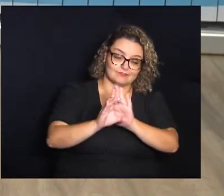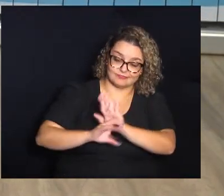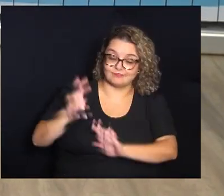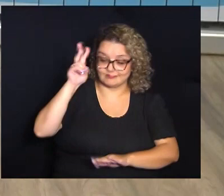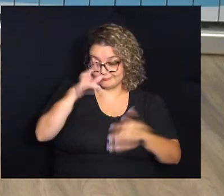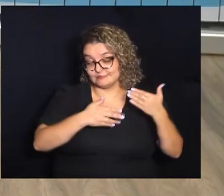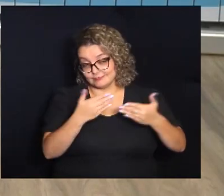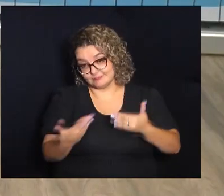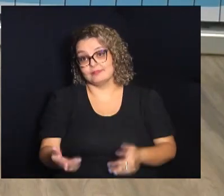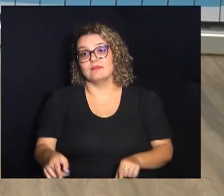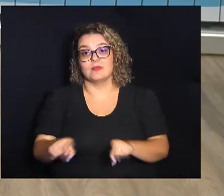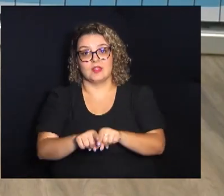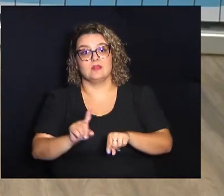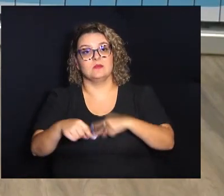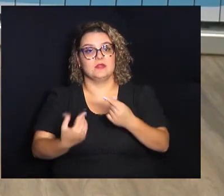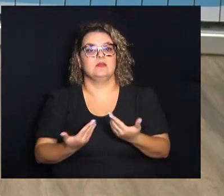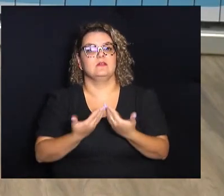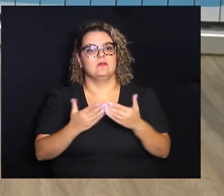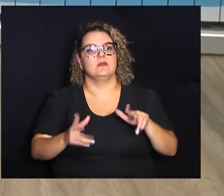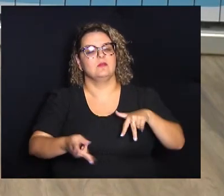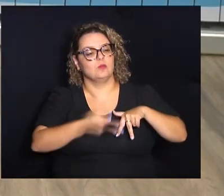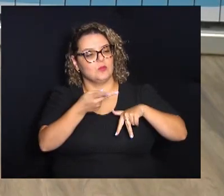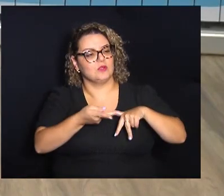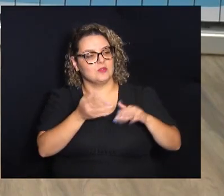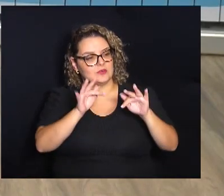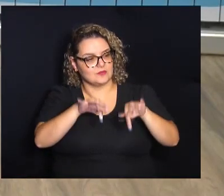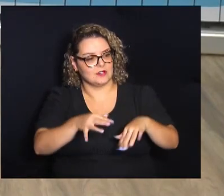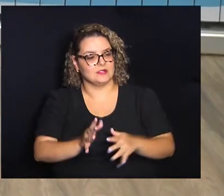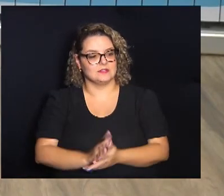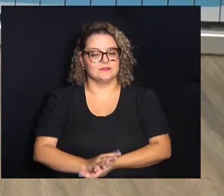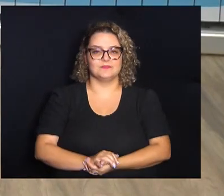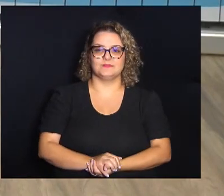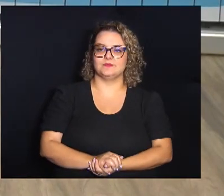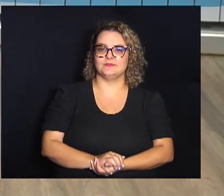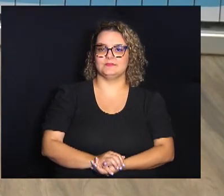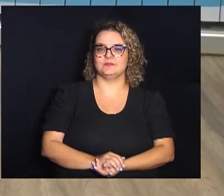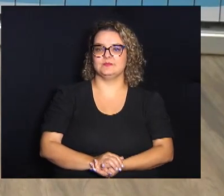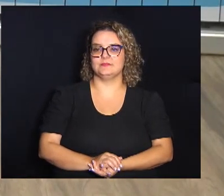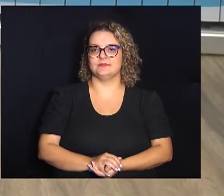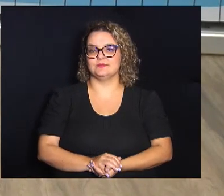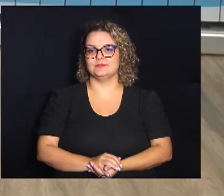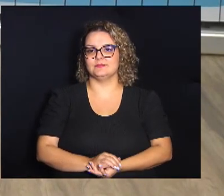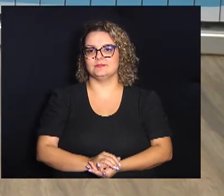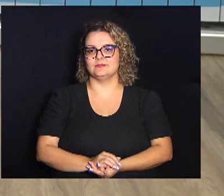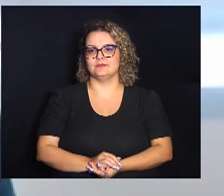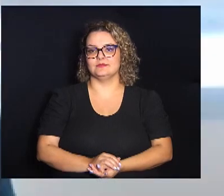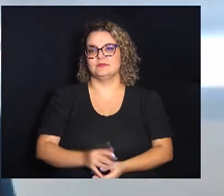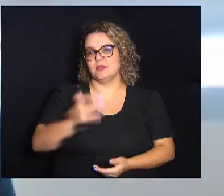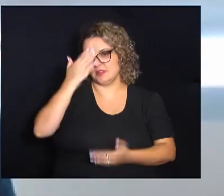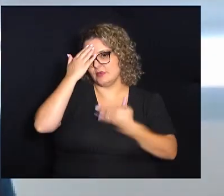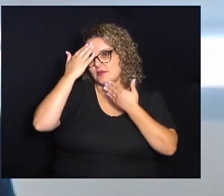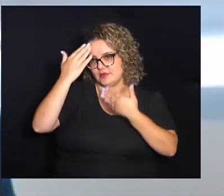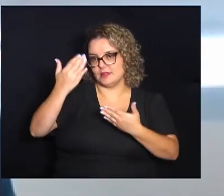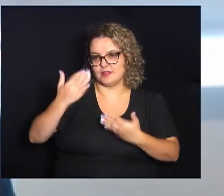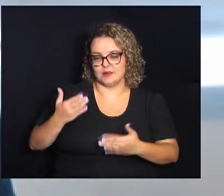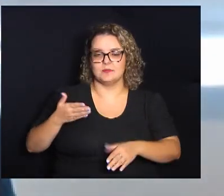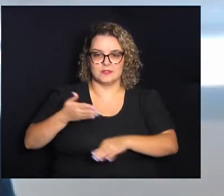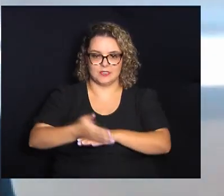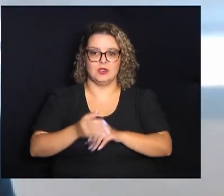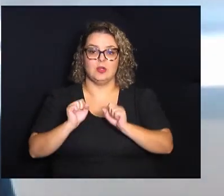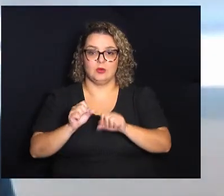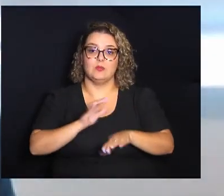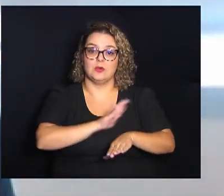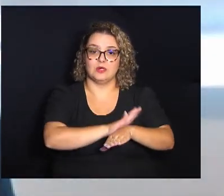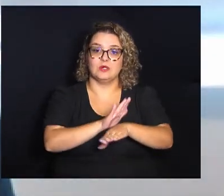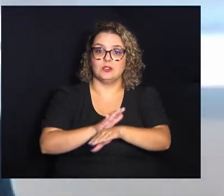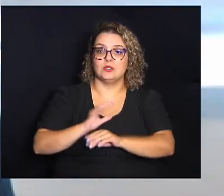sobre outros, e fica aberto aí para suas considerações finais. Eu que agradeço aí pela participação e poder ter ajudado